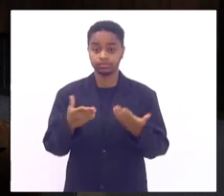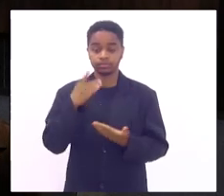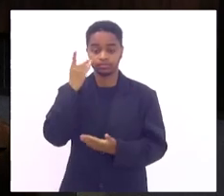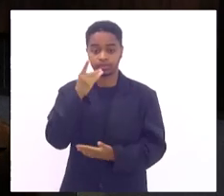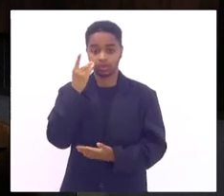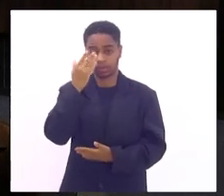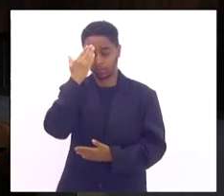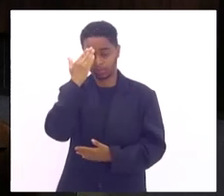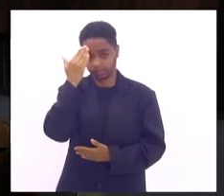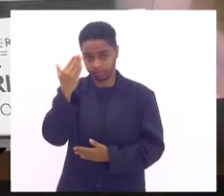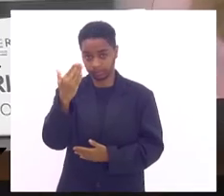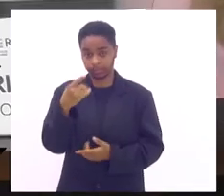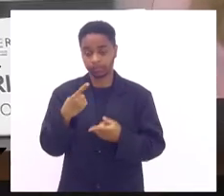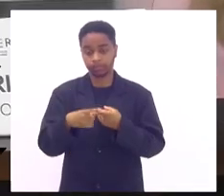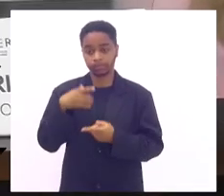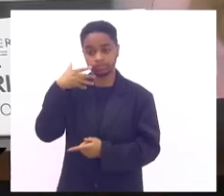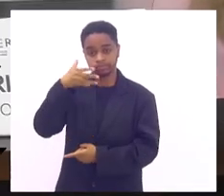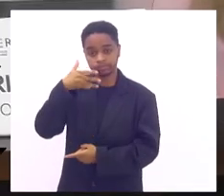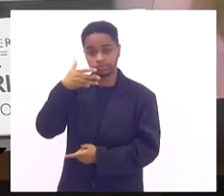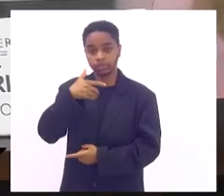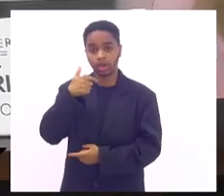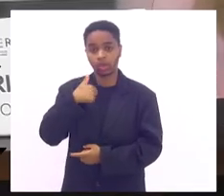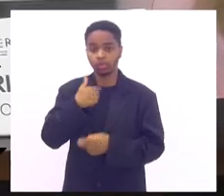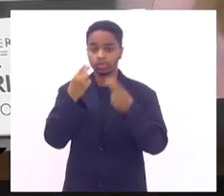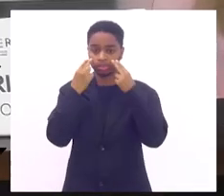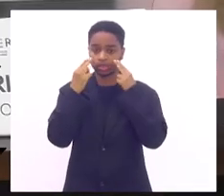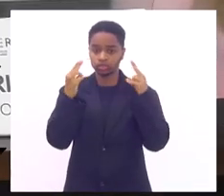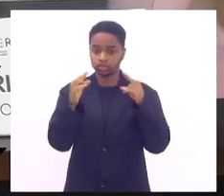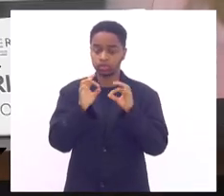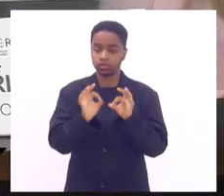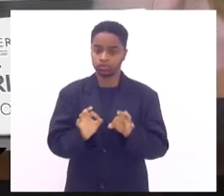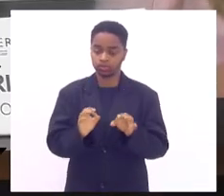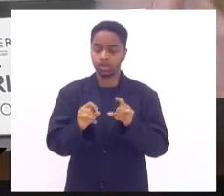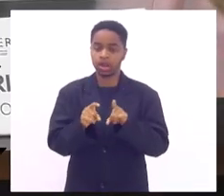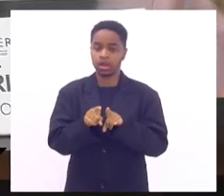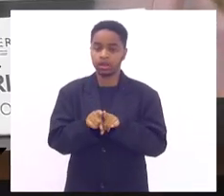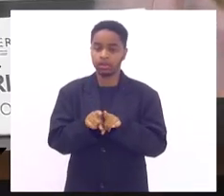obrigado pela sua interlocução. Eu sou testemunha disso, tanto pela